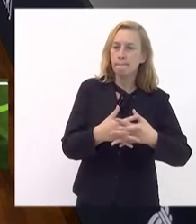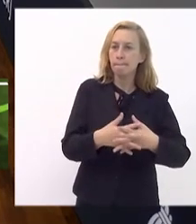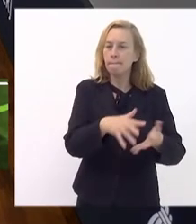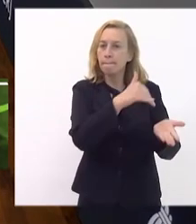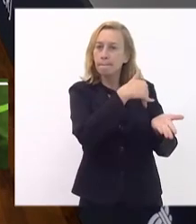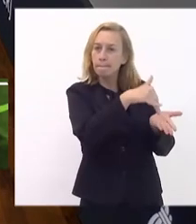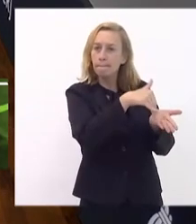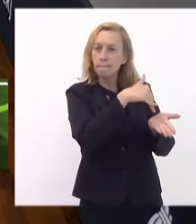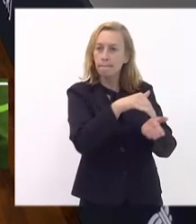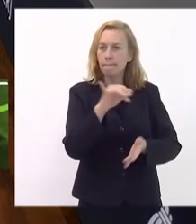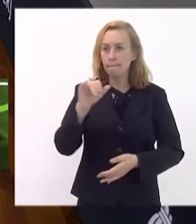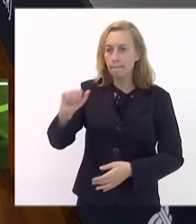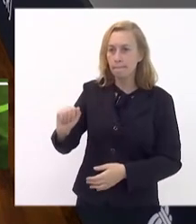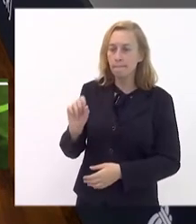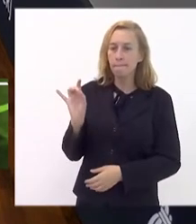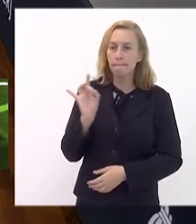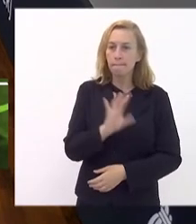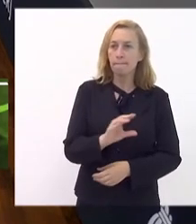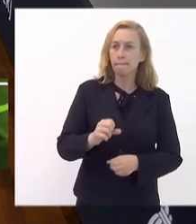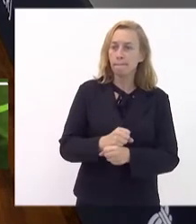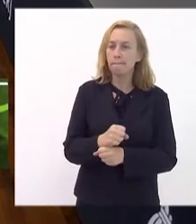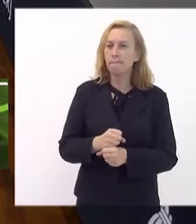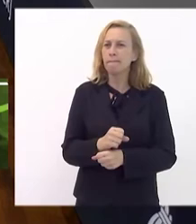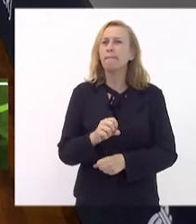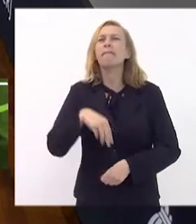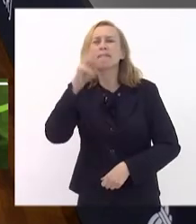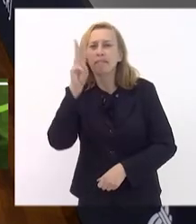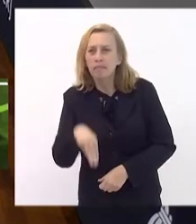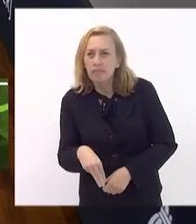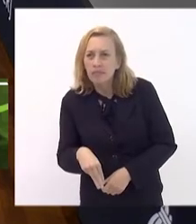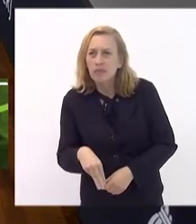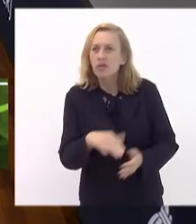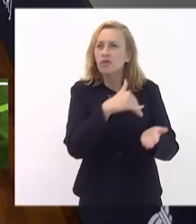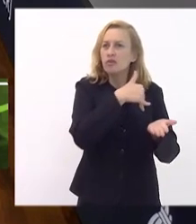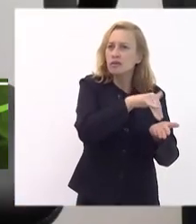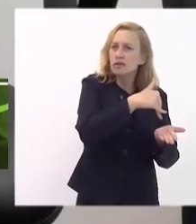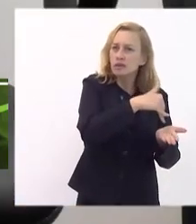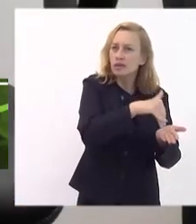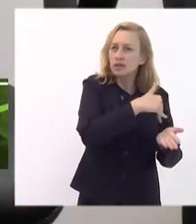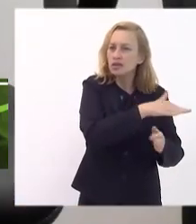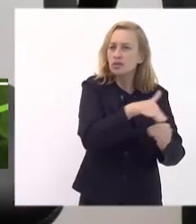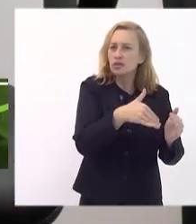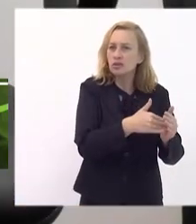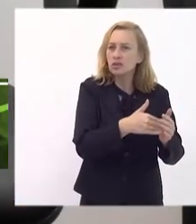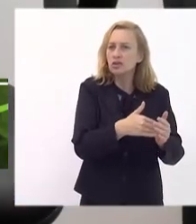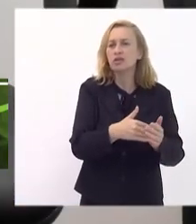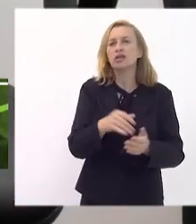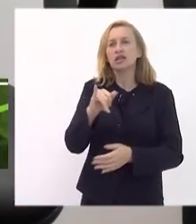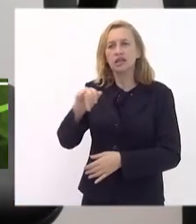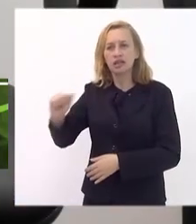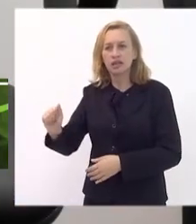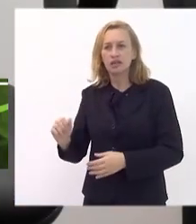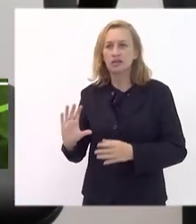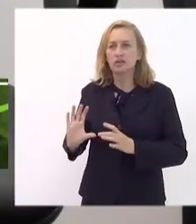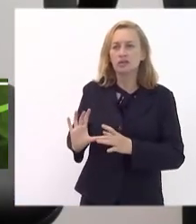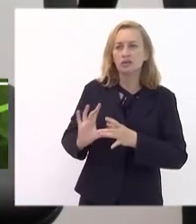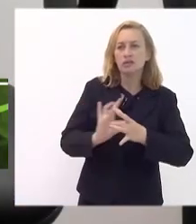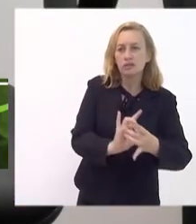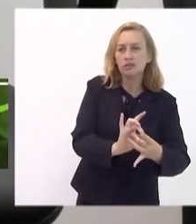INEA, principalmente nesses últimos anos. E quem? Entre secretaria e INEA. Existe uma